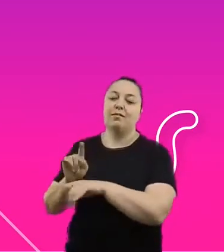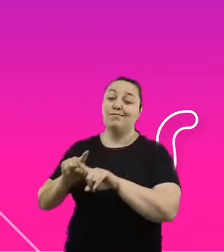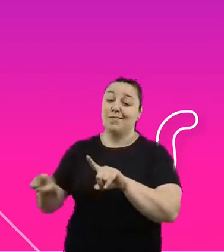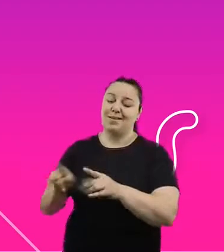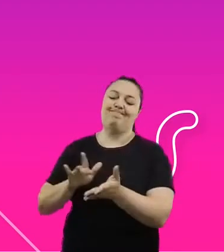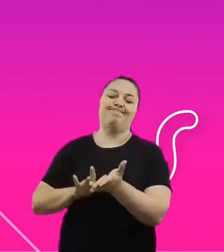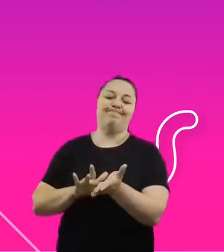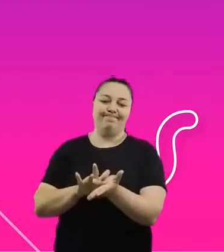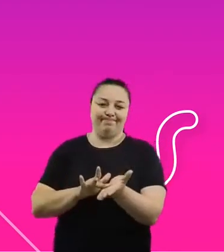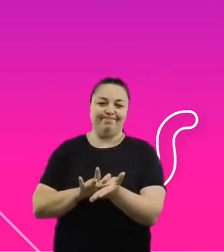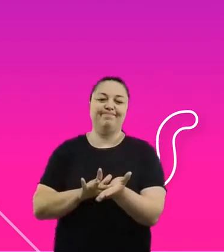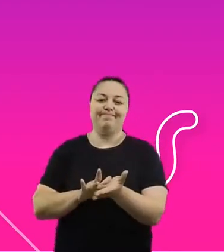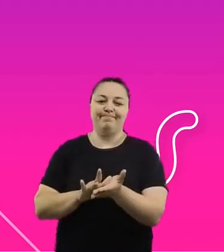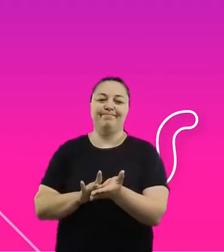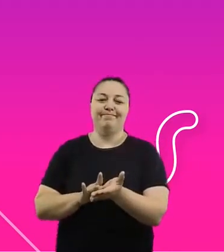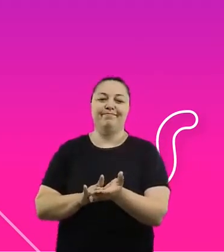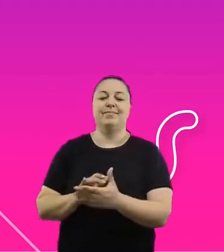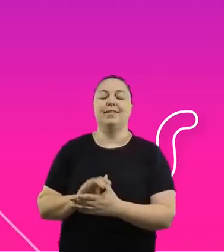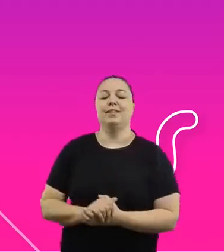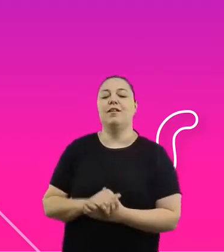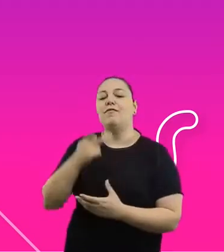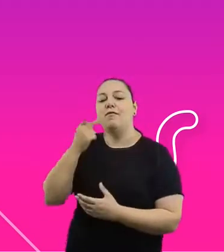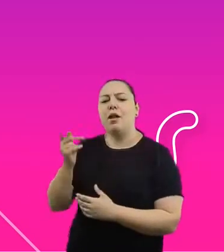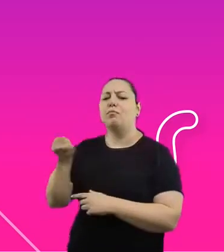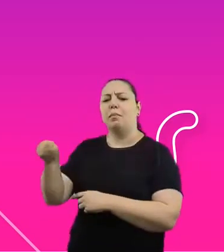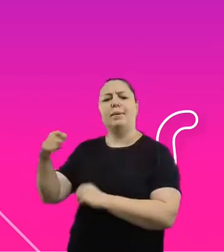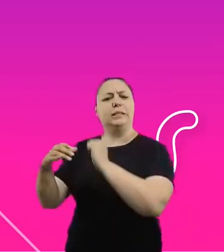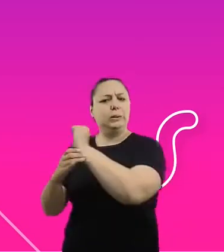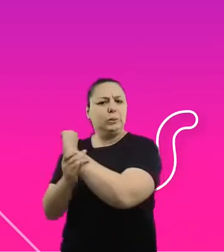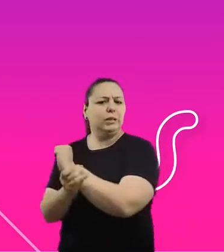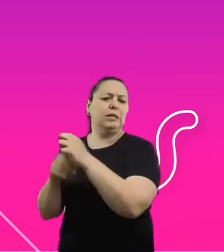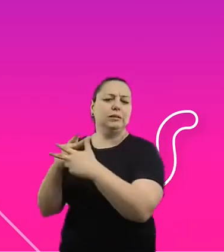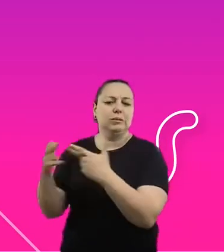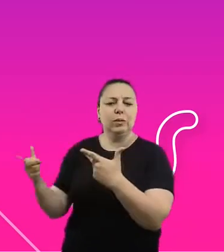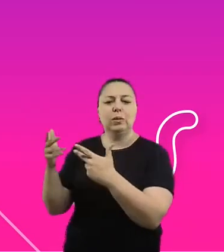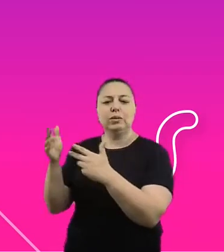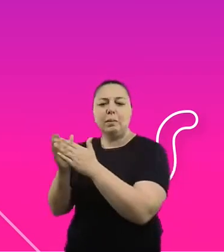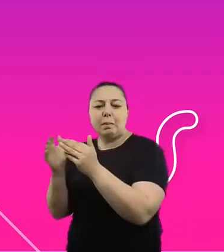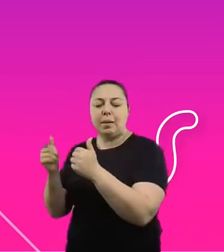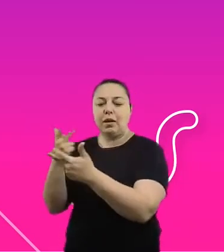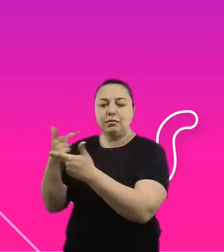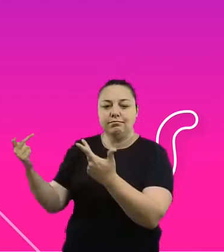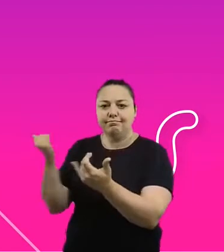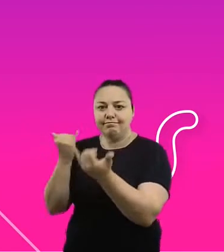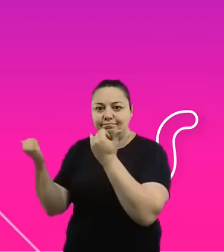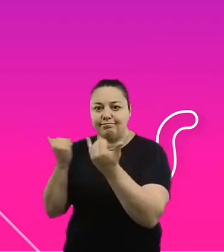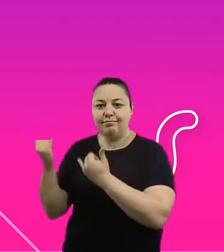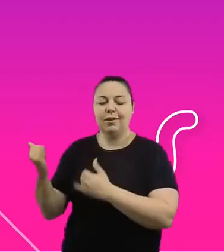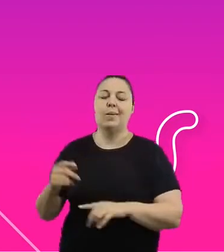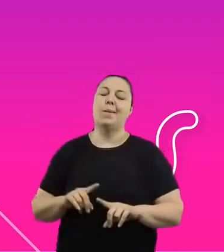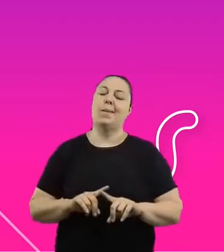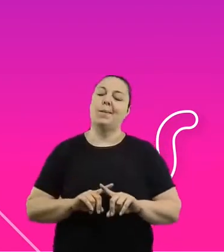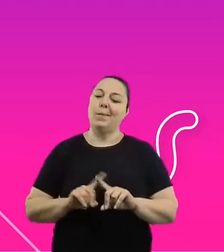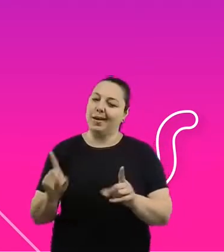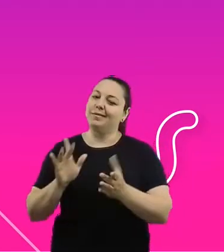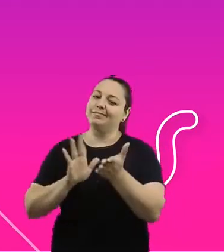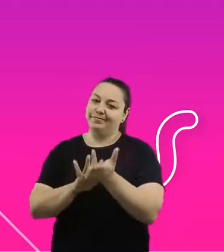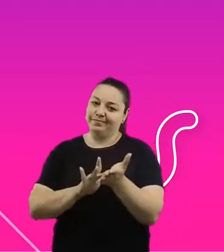que ela se protegesse, coisa do tipo, e foi ali começando a pedir informação. A sorte que minha mãe ligada já